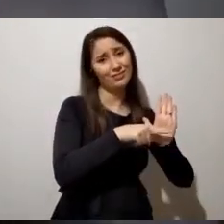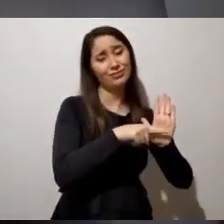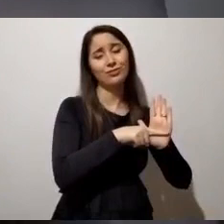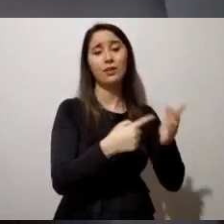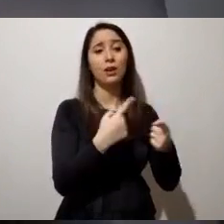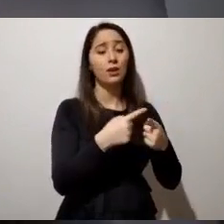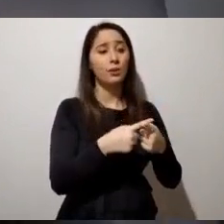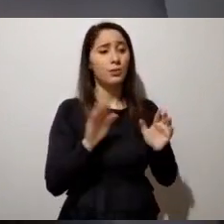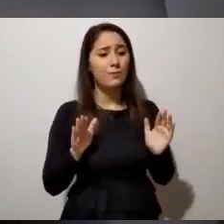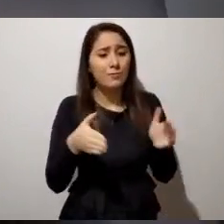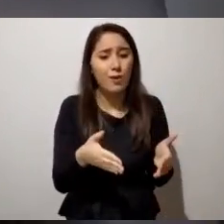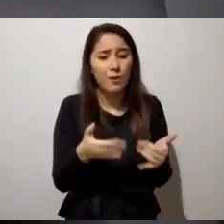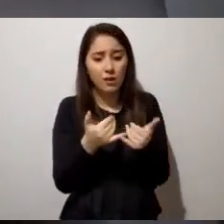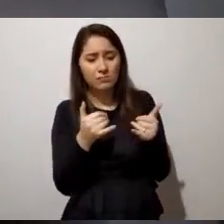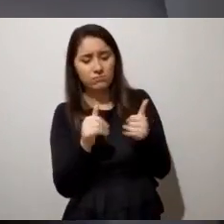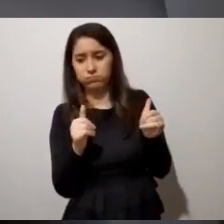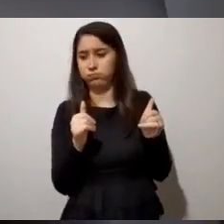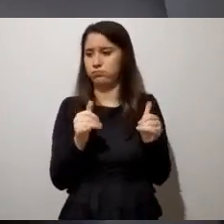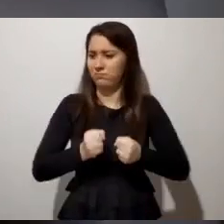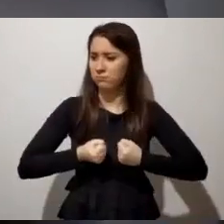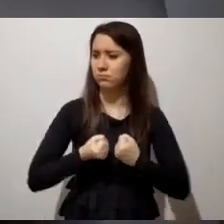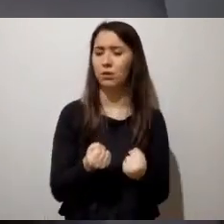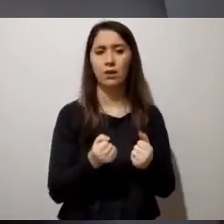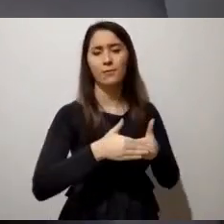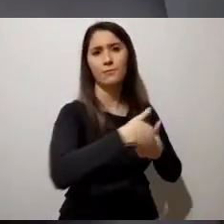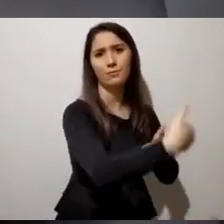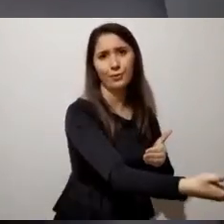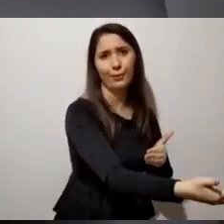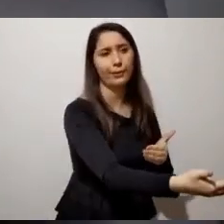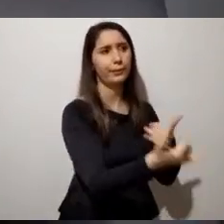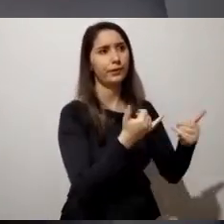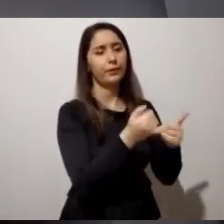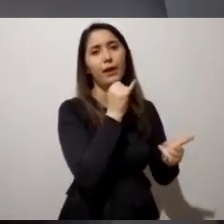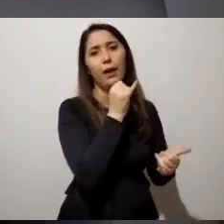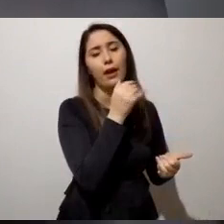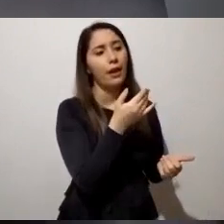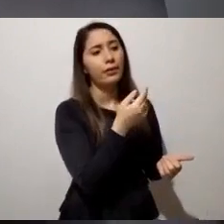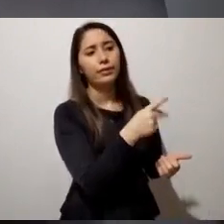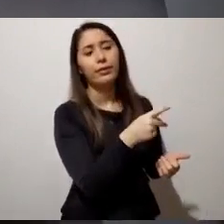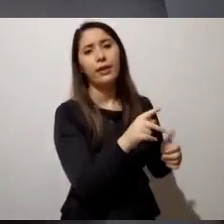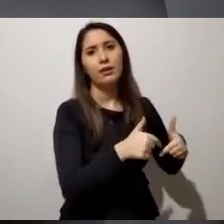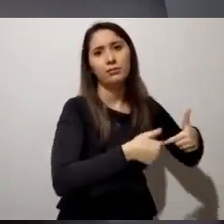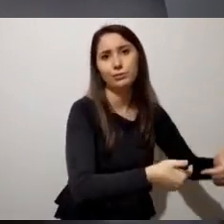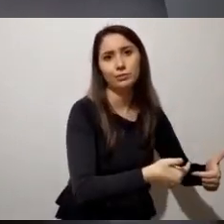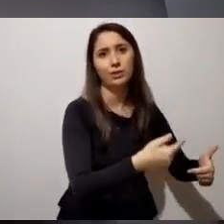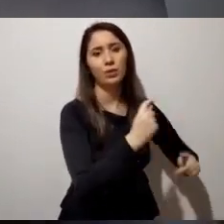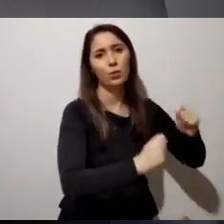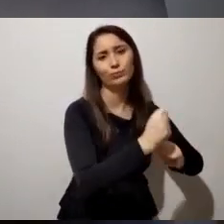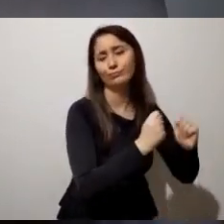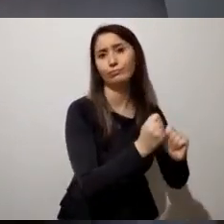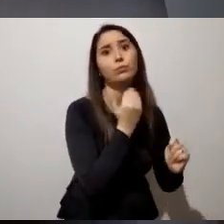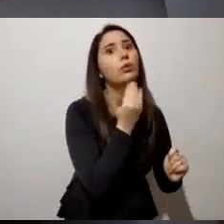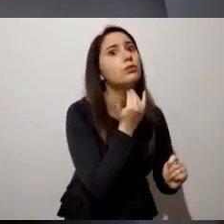energia em coisas externas que você não controla, como atitudes que outras pessoas têm, você está deixando abandonado o seu